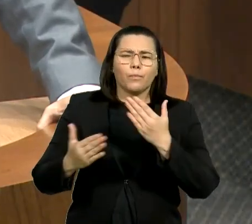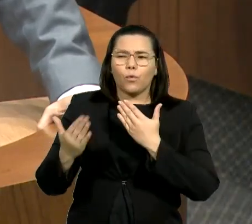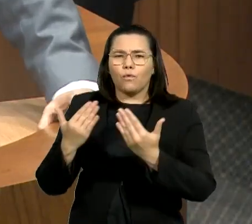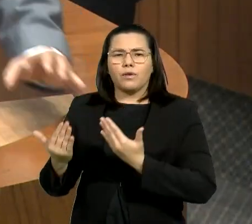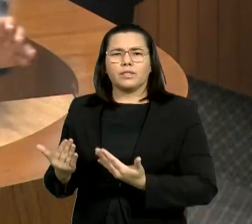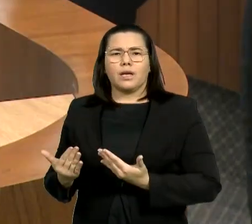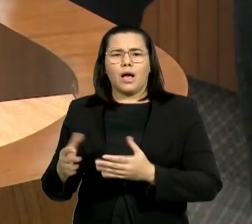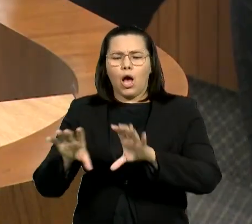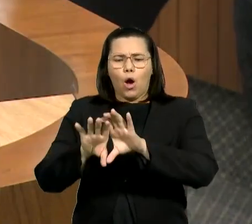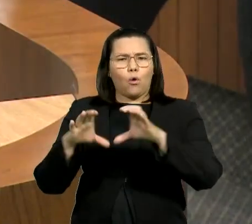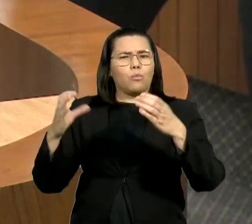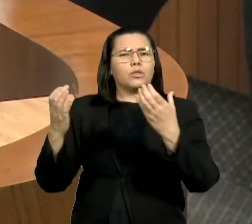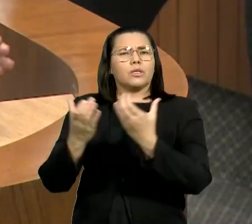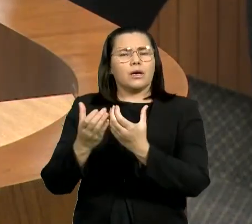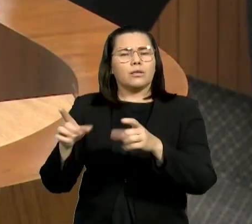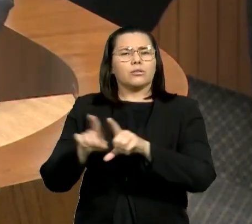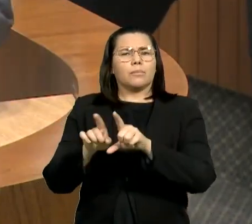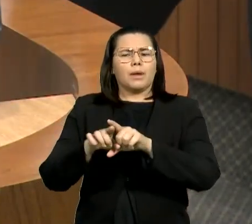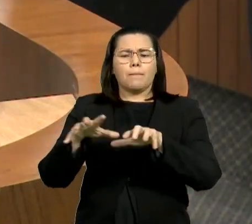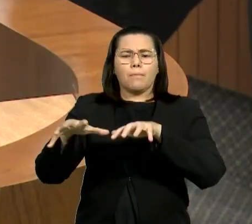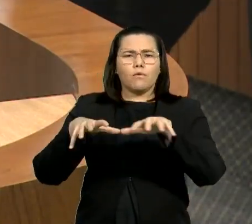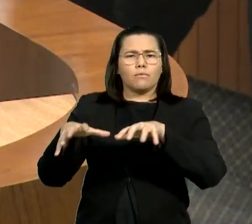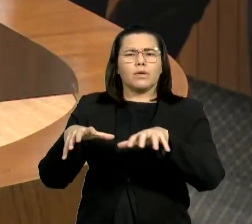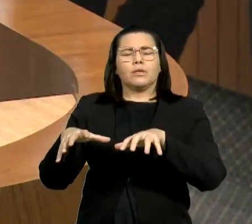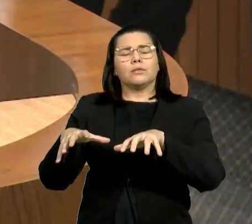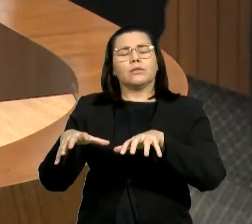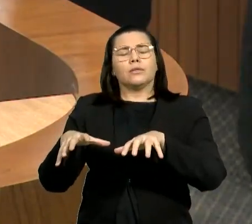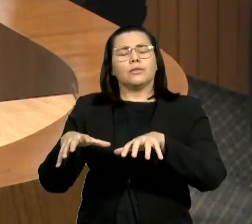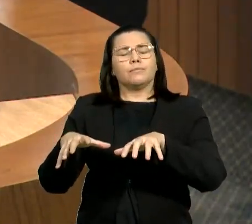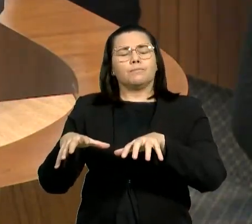e os movimentos sociais quilombolas